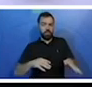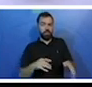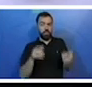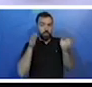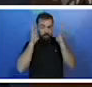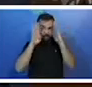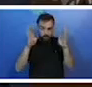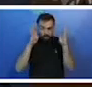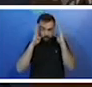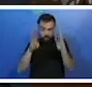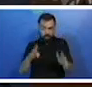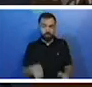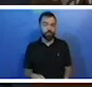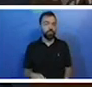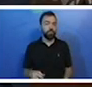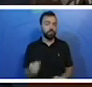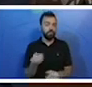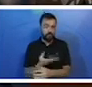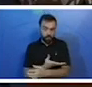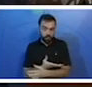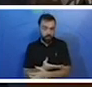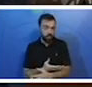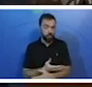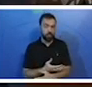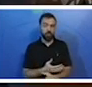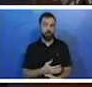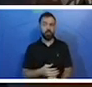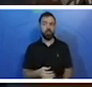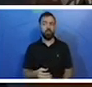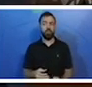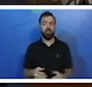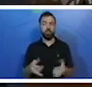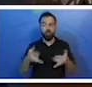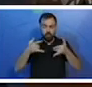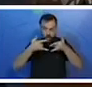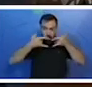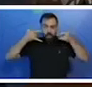atenção. E para nós terminarmos, para finalizarmos, o nosso recadinho